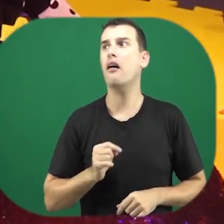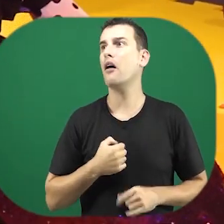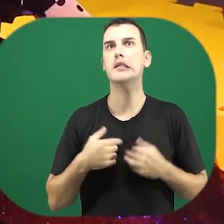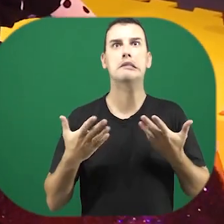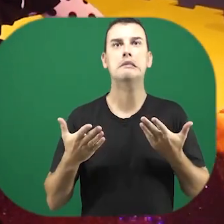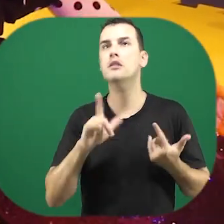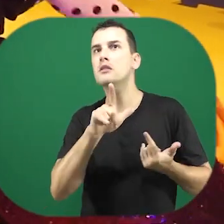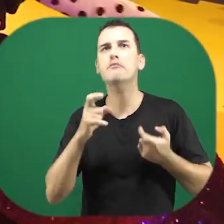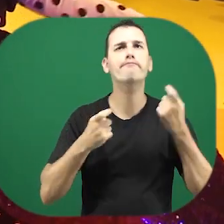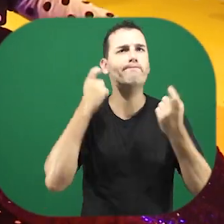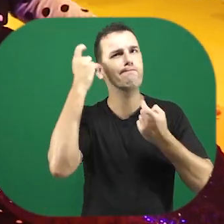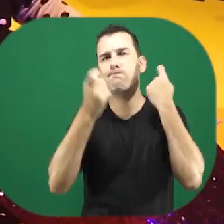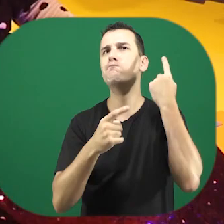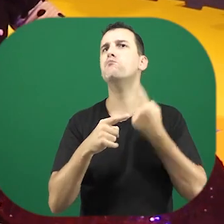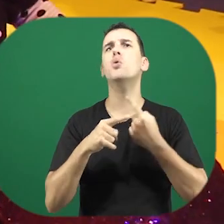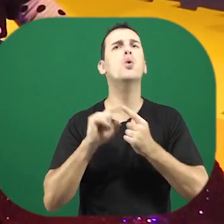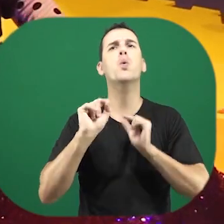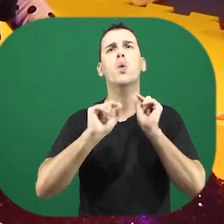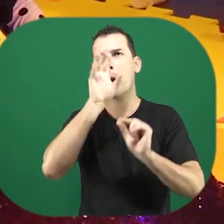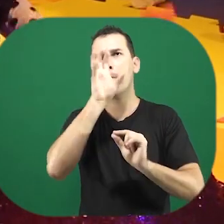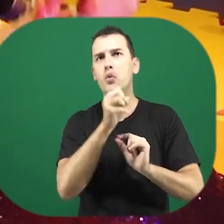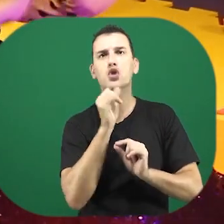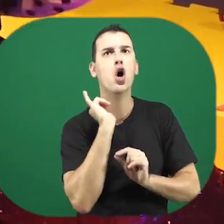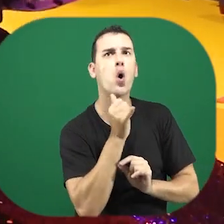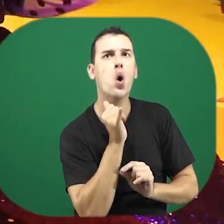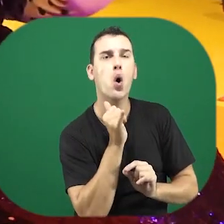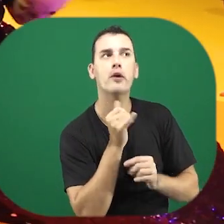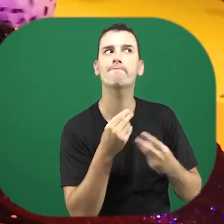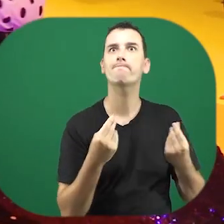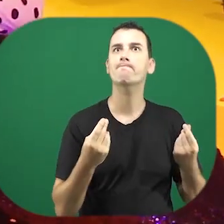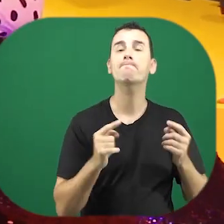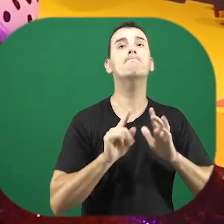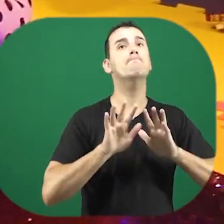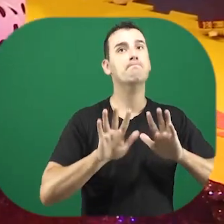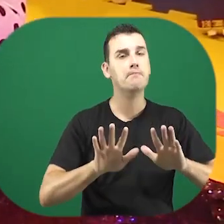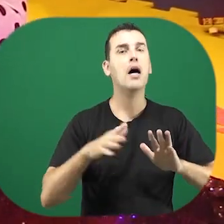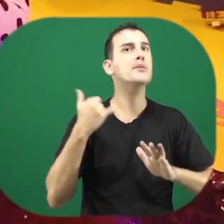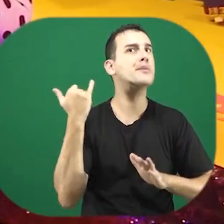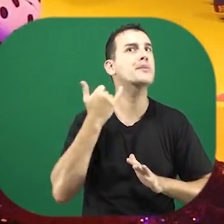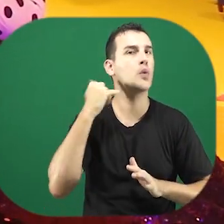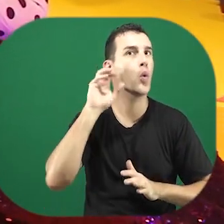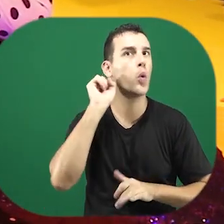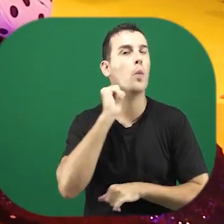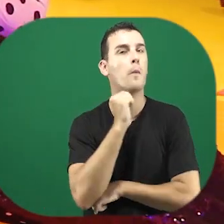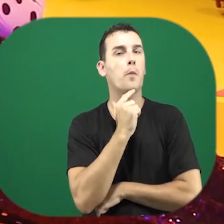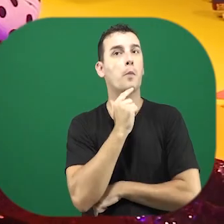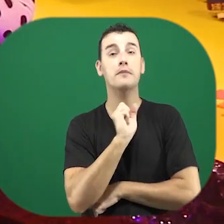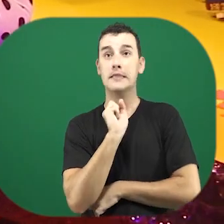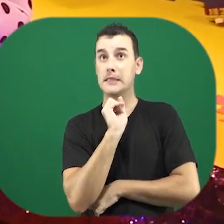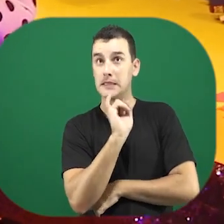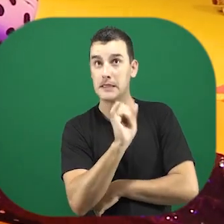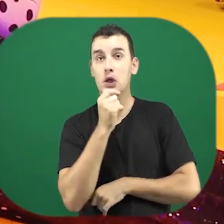ficou um pouco assustada com tudo aquilo que a bruxa dizia, mas continuou escutando. Se o príncipe casar